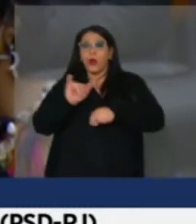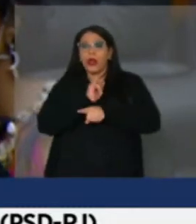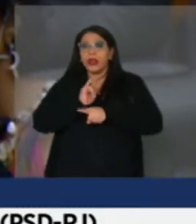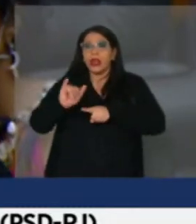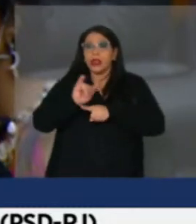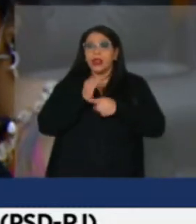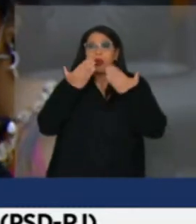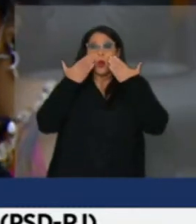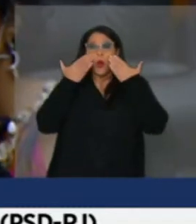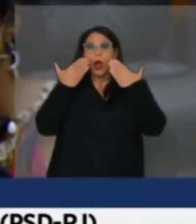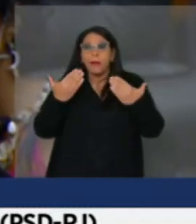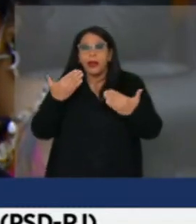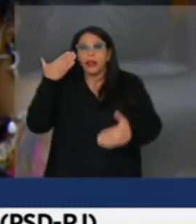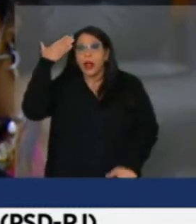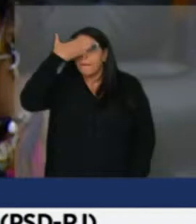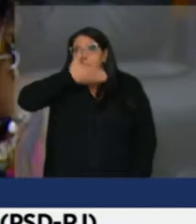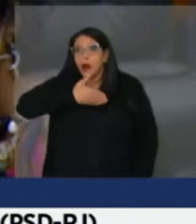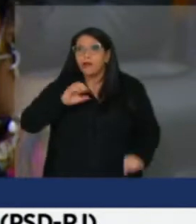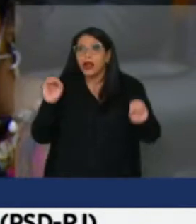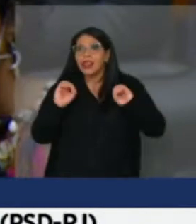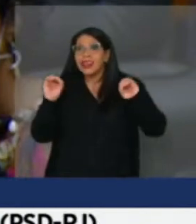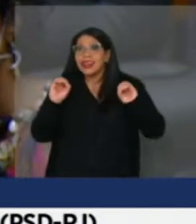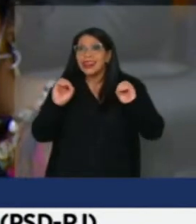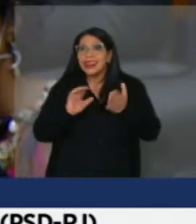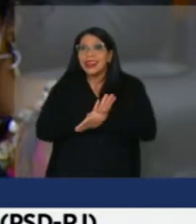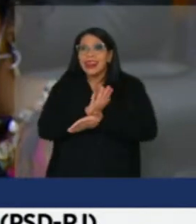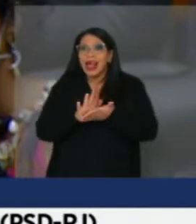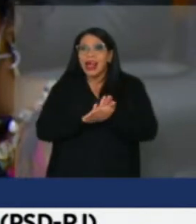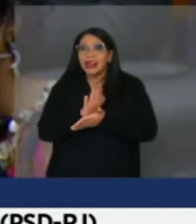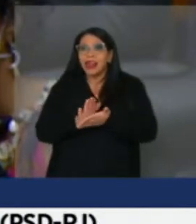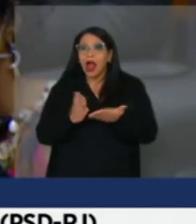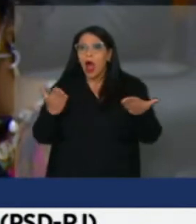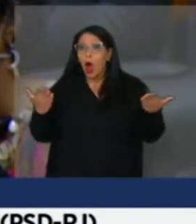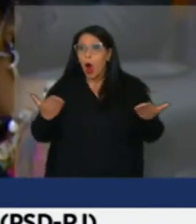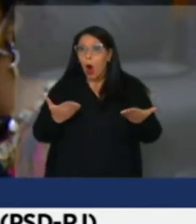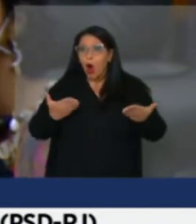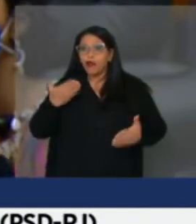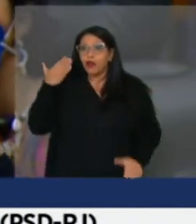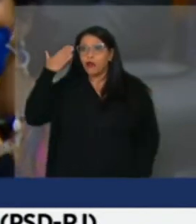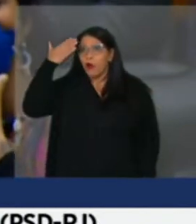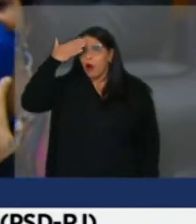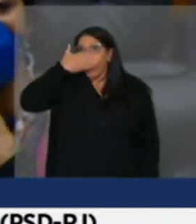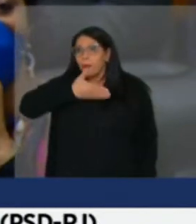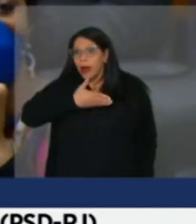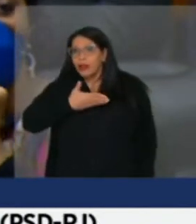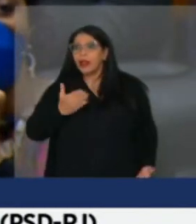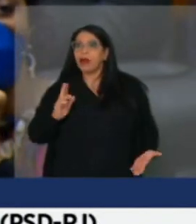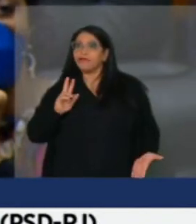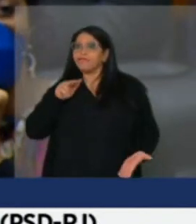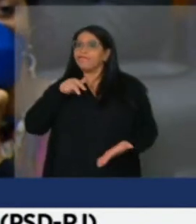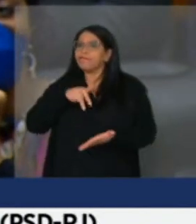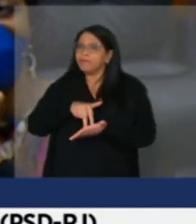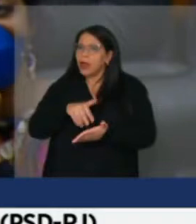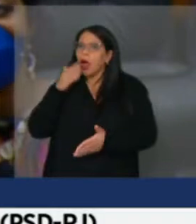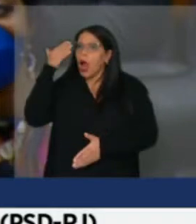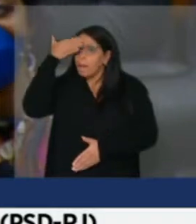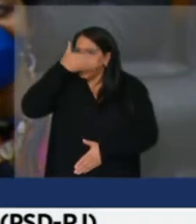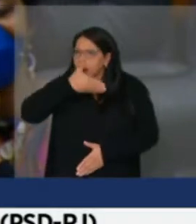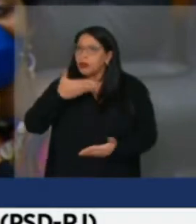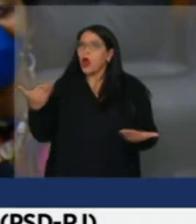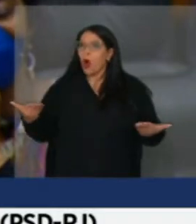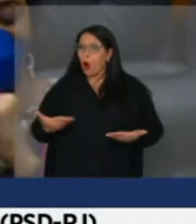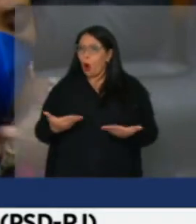apresentar provas. Eu quero apresentá-las aqui, no dia de hoje, e as apresentou. E,